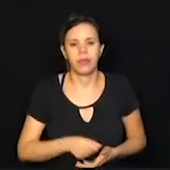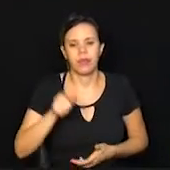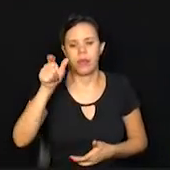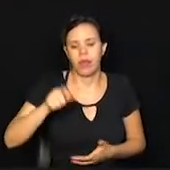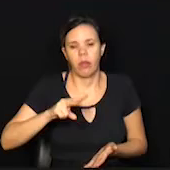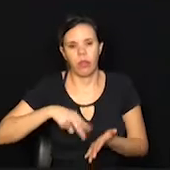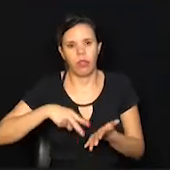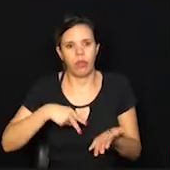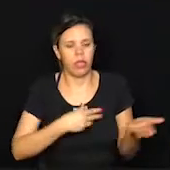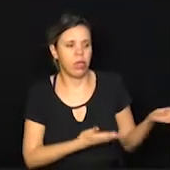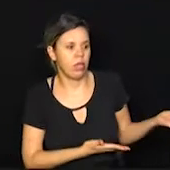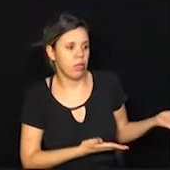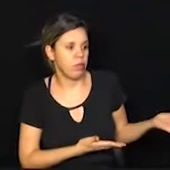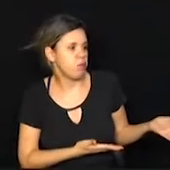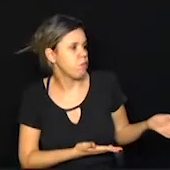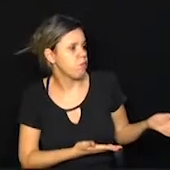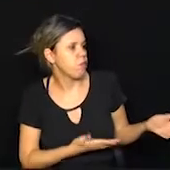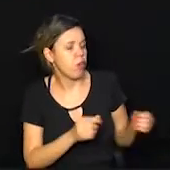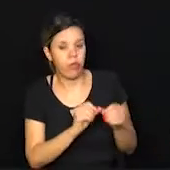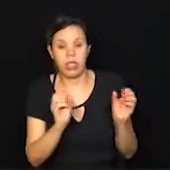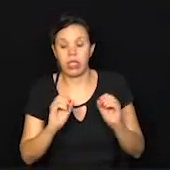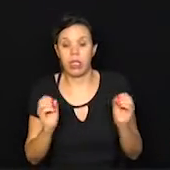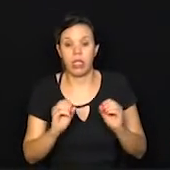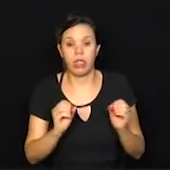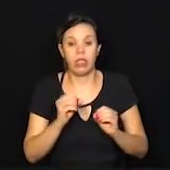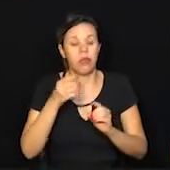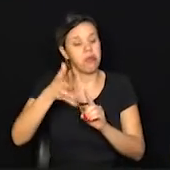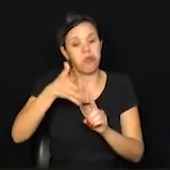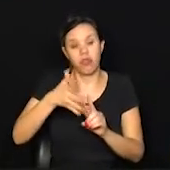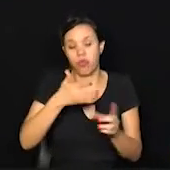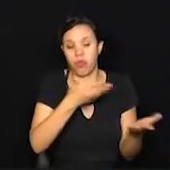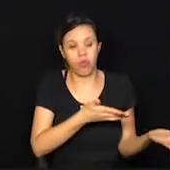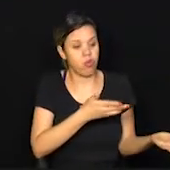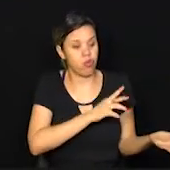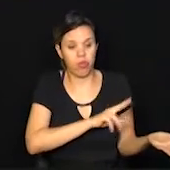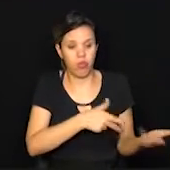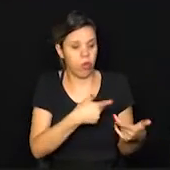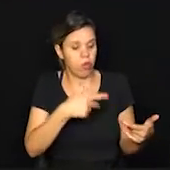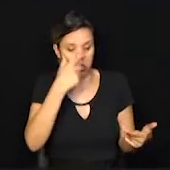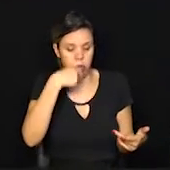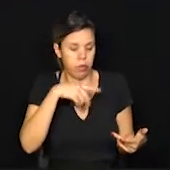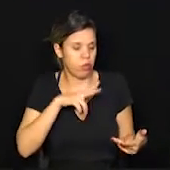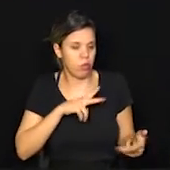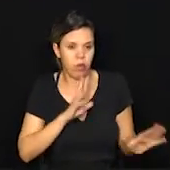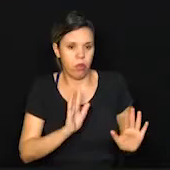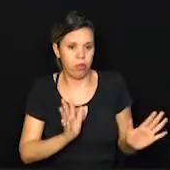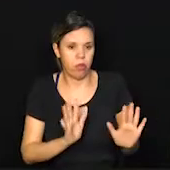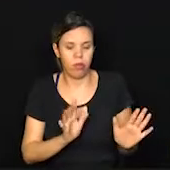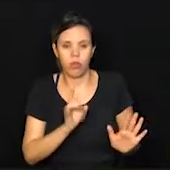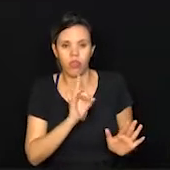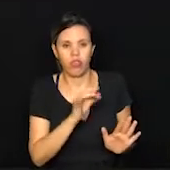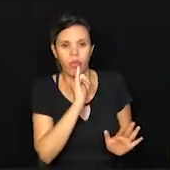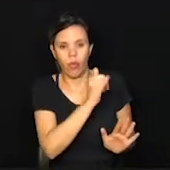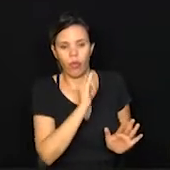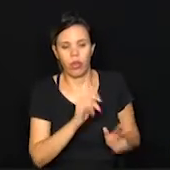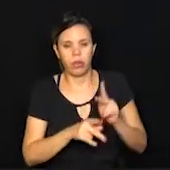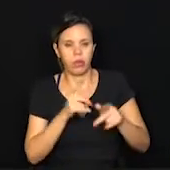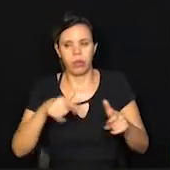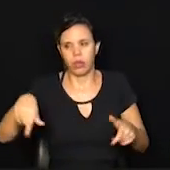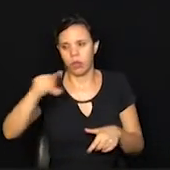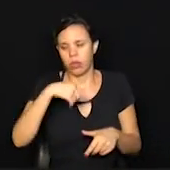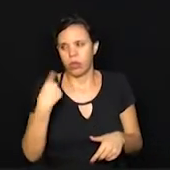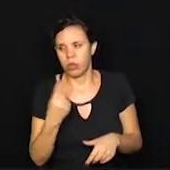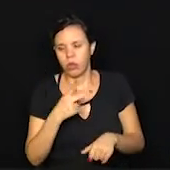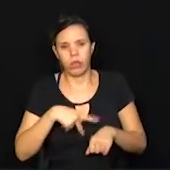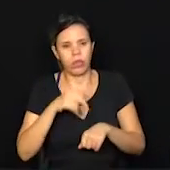cara que tá lendo né disso ela não vou fazer um discurso isso aqui não é uma coisa pessoal só vou dizer aquilo que o povo